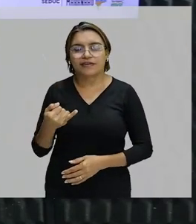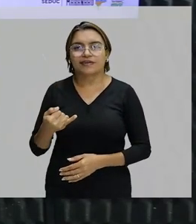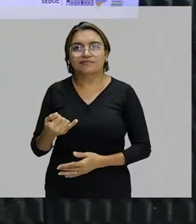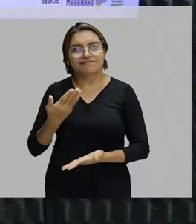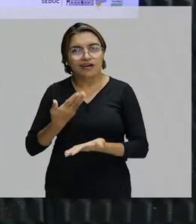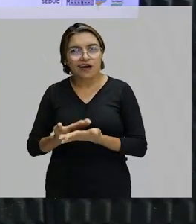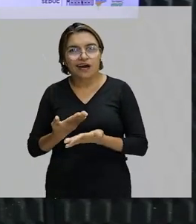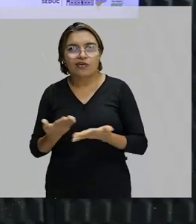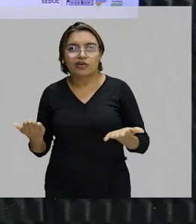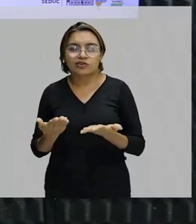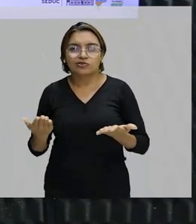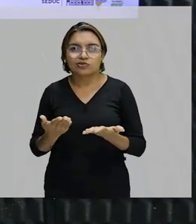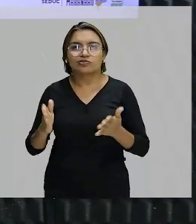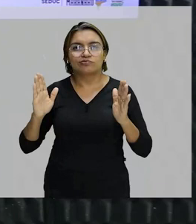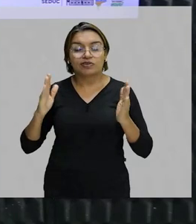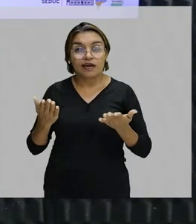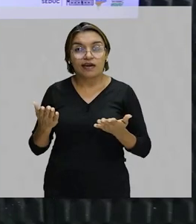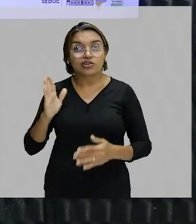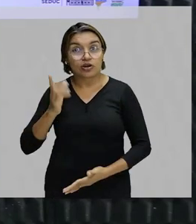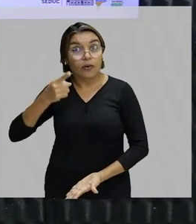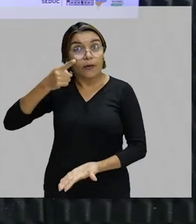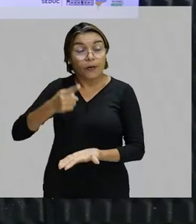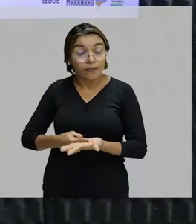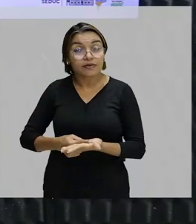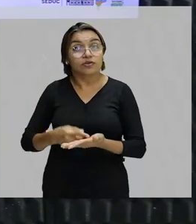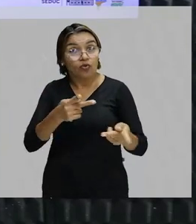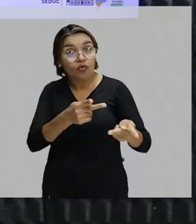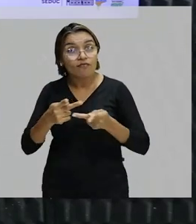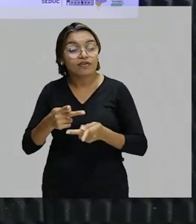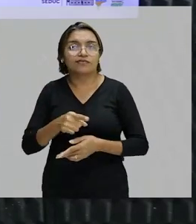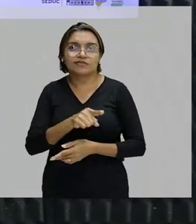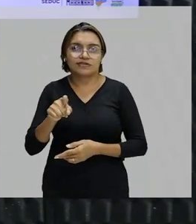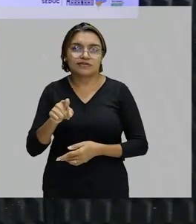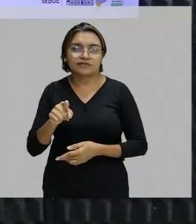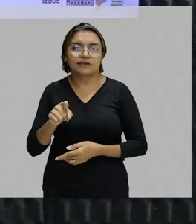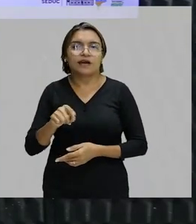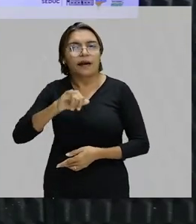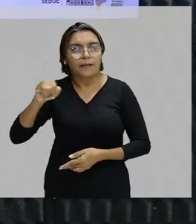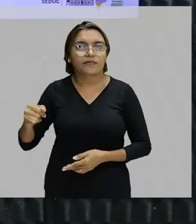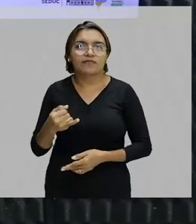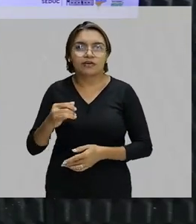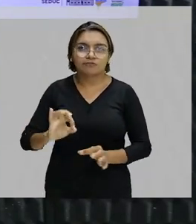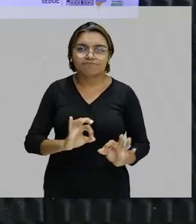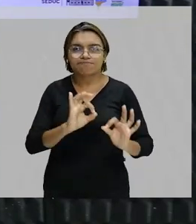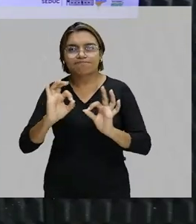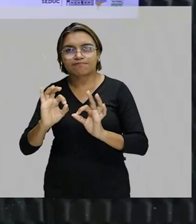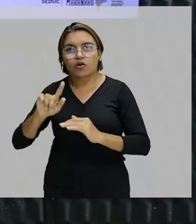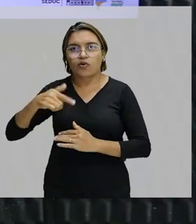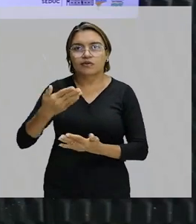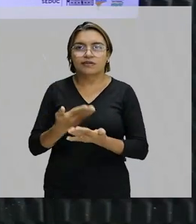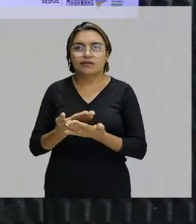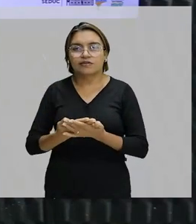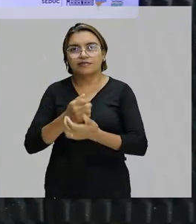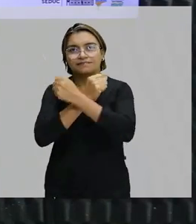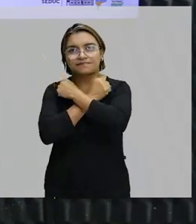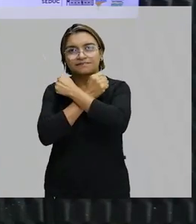despeço por aqui e já deixo o combinado Faça o convite na verdade né Para que você também esteja acompanhando as próximas aulas um abraço